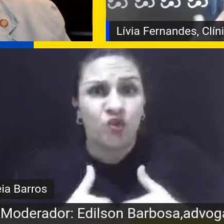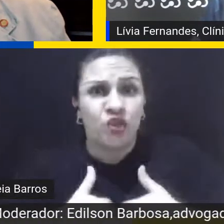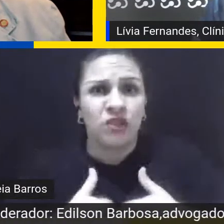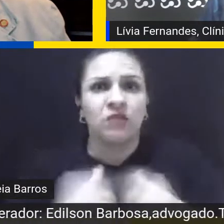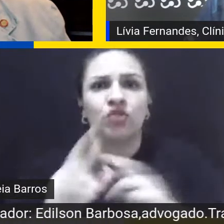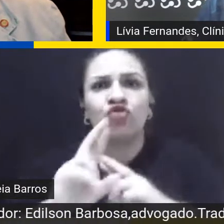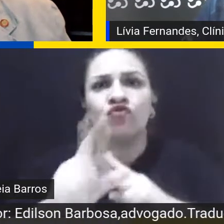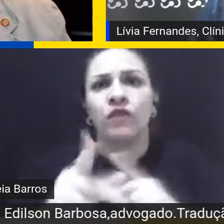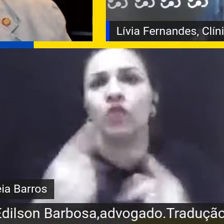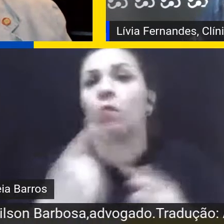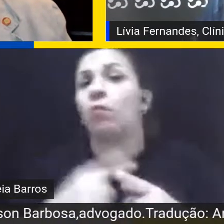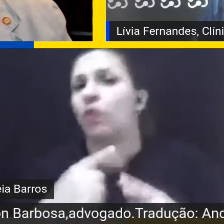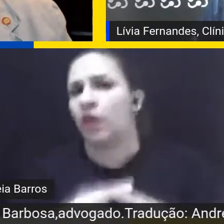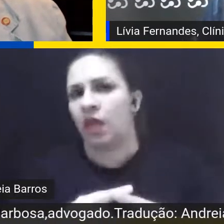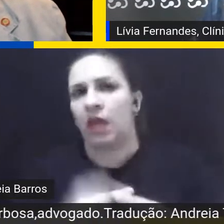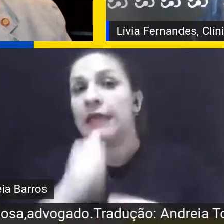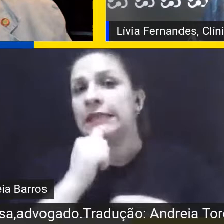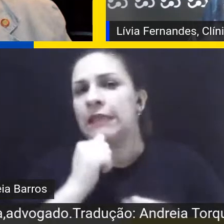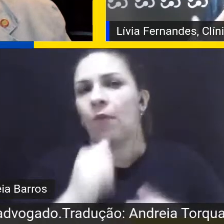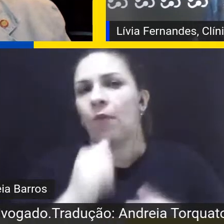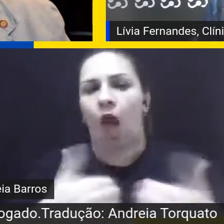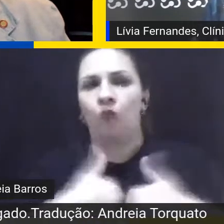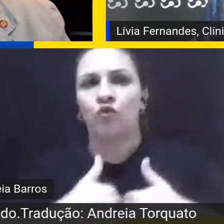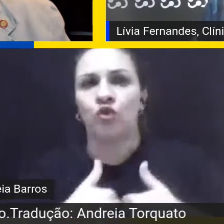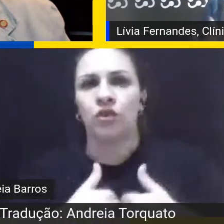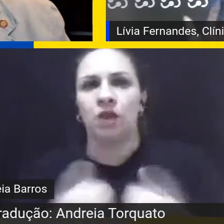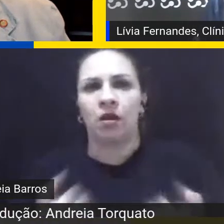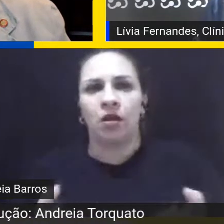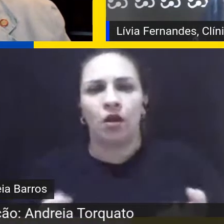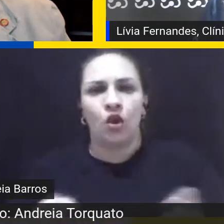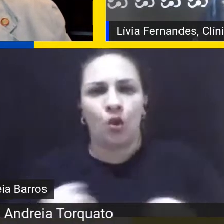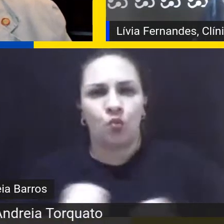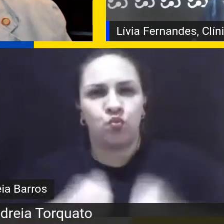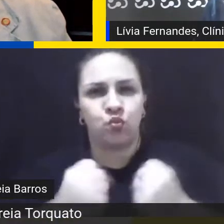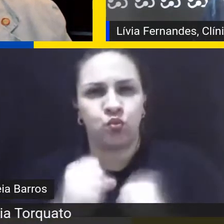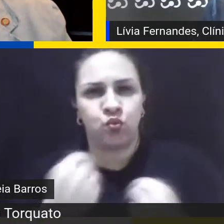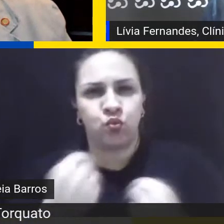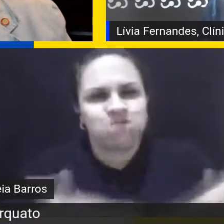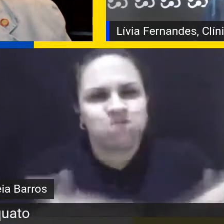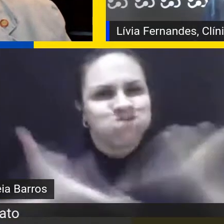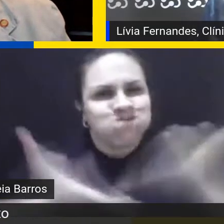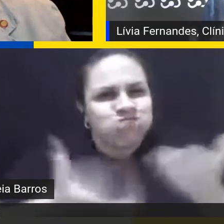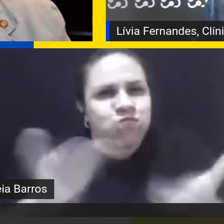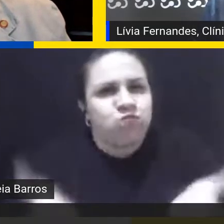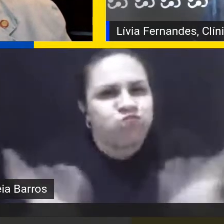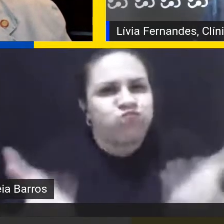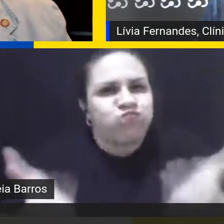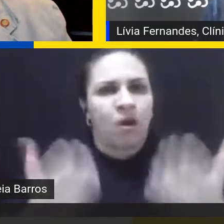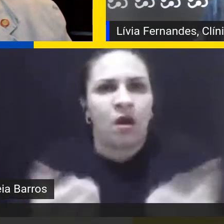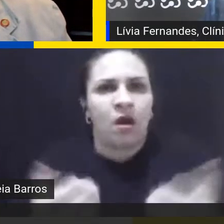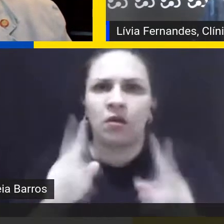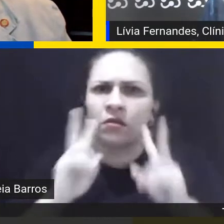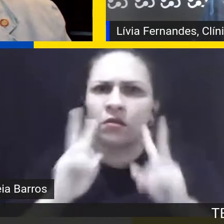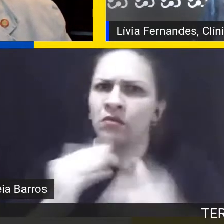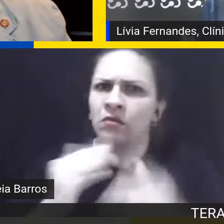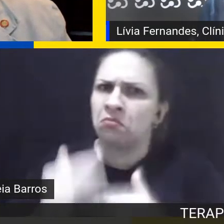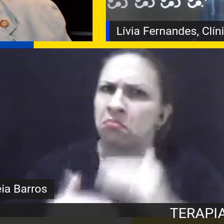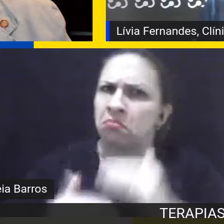quanto mais terapia a gente fazia, o avanço era muito mais notório. E isso deixa a gente,